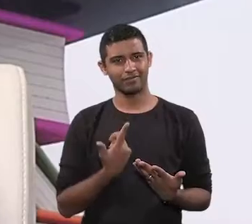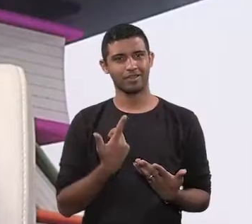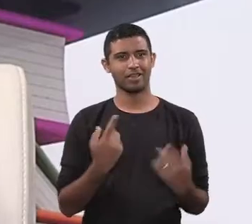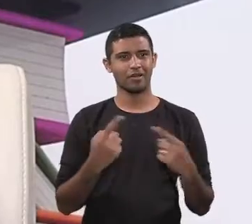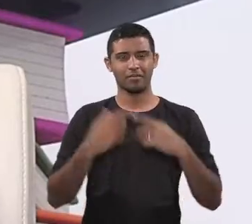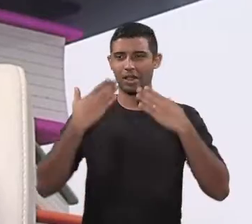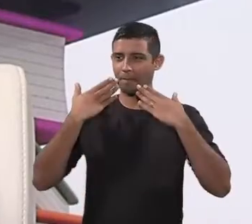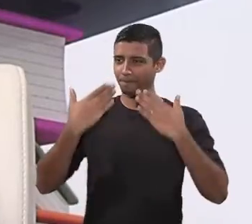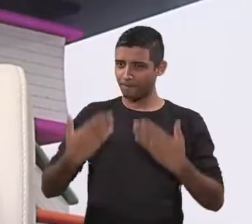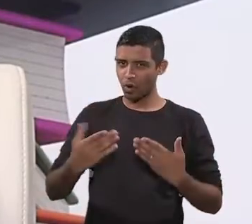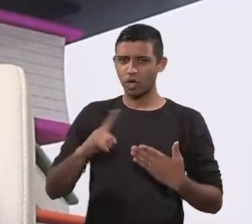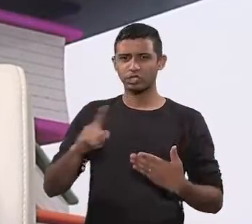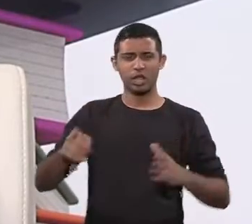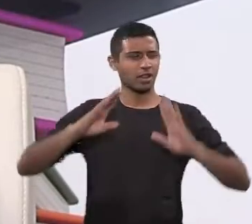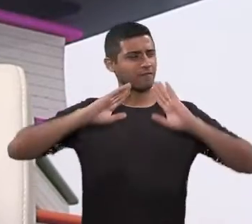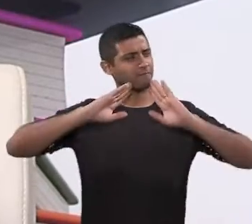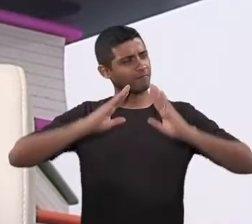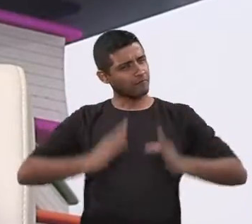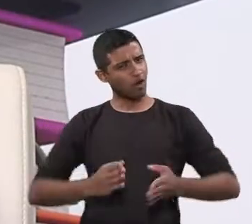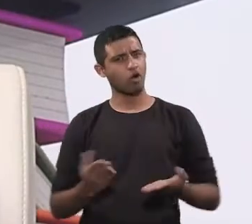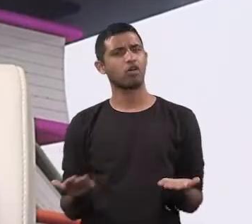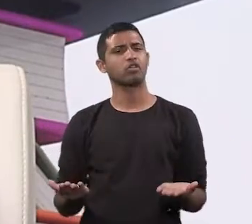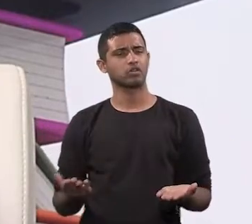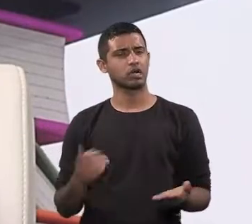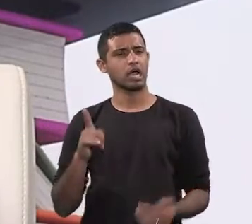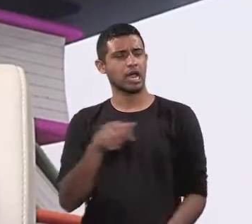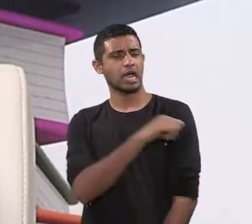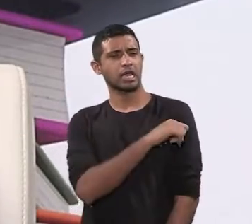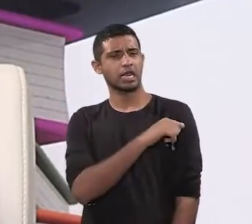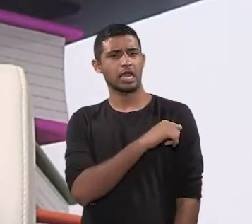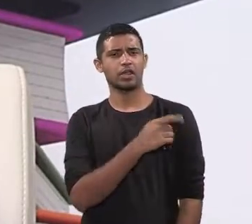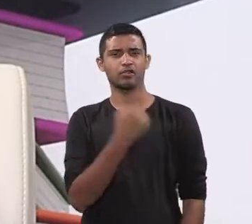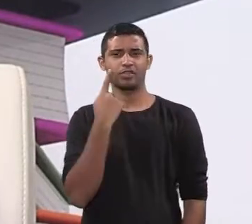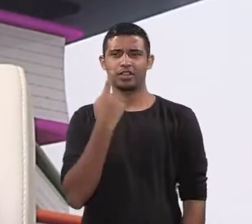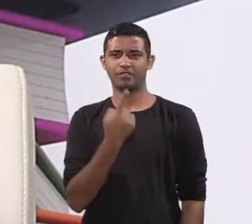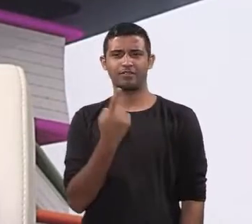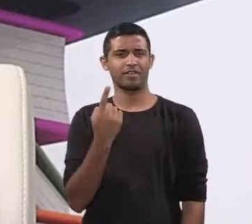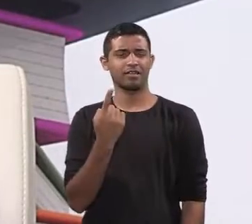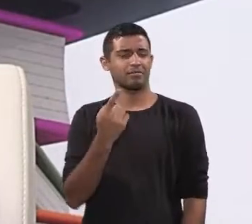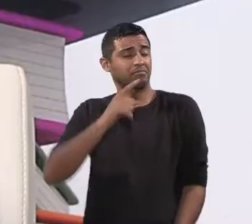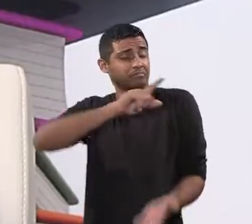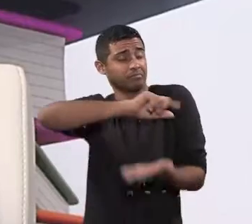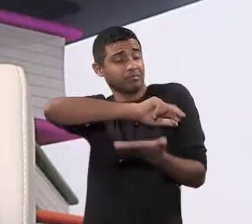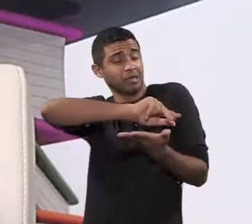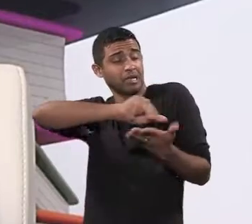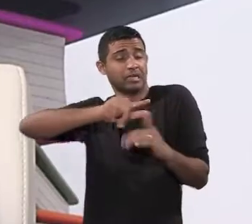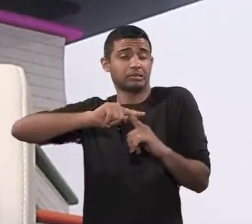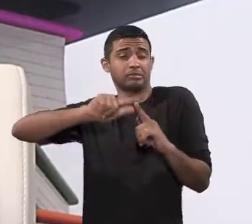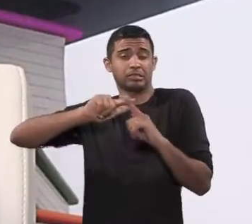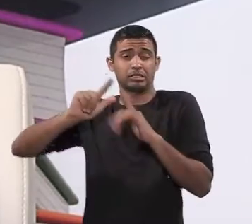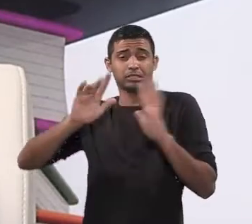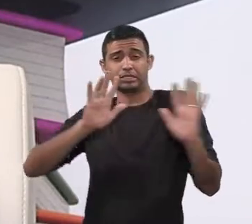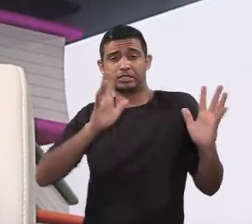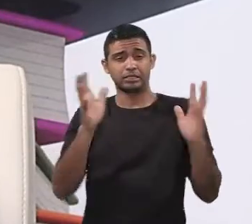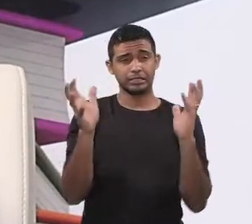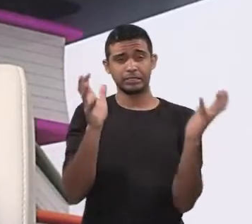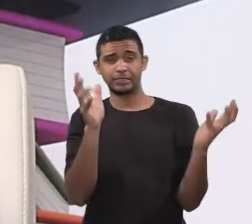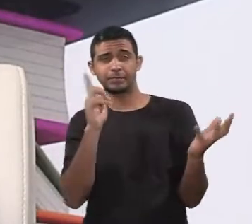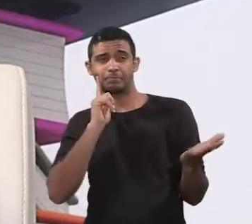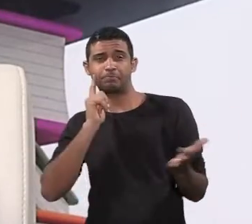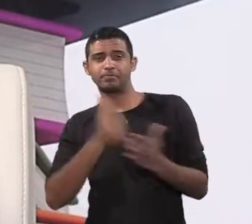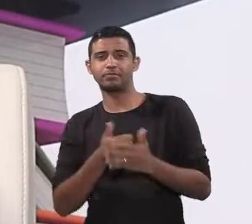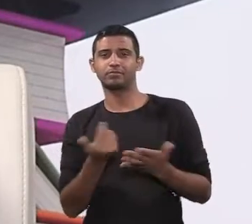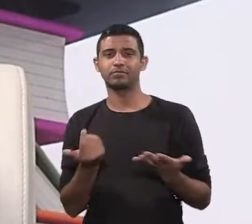tudo vem de um reflexo, né? É uma aluna determinada, é uma aluna que, né, foi de encontro a muita coisa para que ela pudesse escolher esse